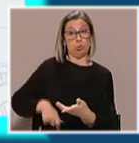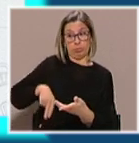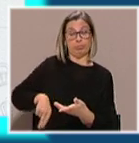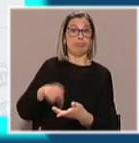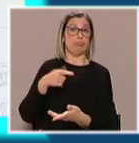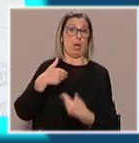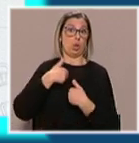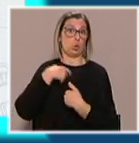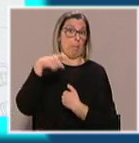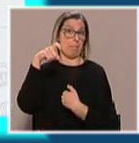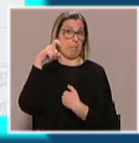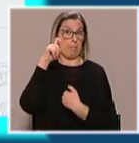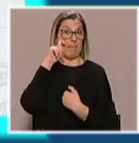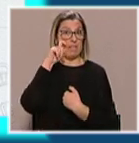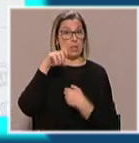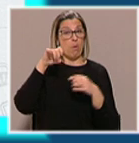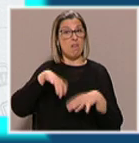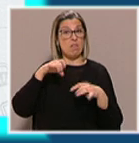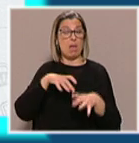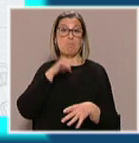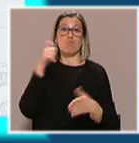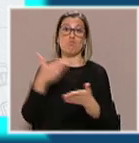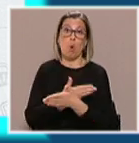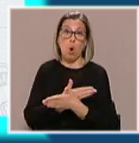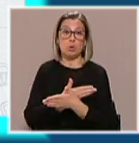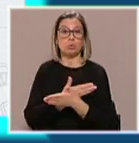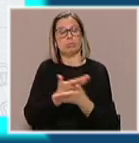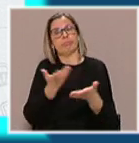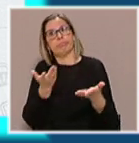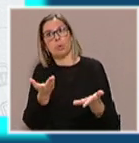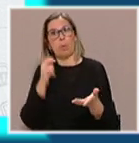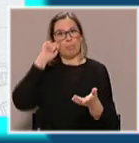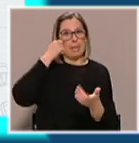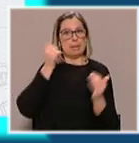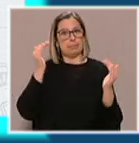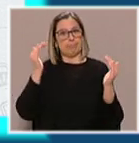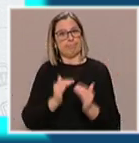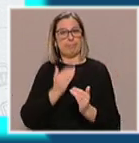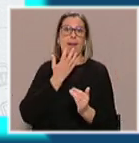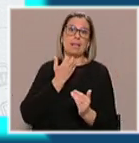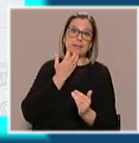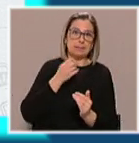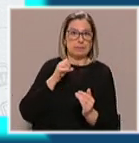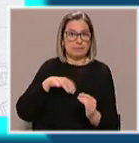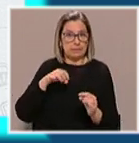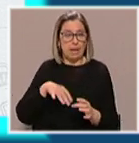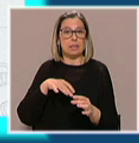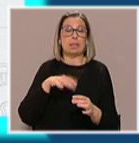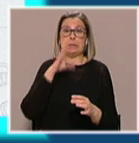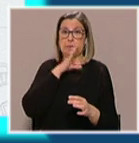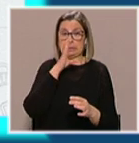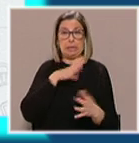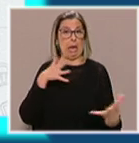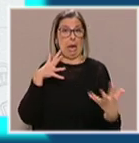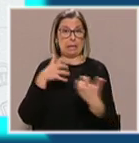prevenir mortes, ou seja, ajuda a minimizar danos e, no caso de ocorrer acidente, essas